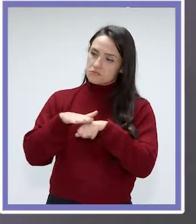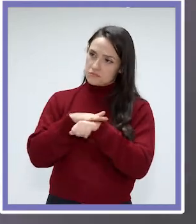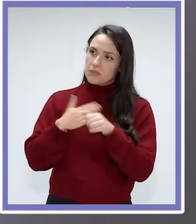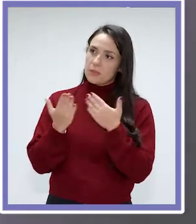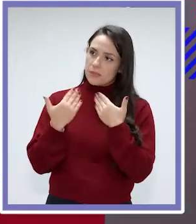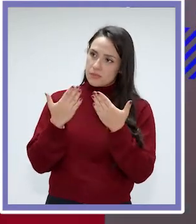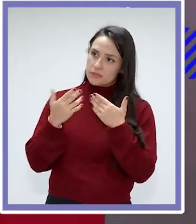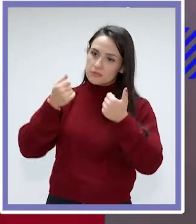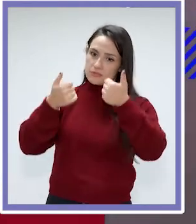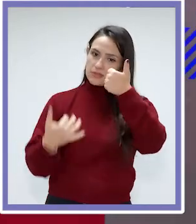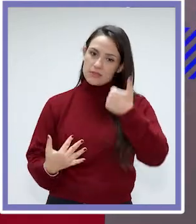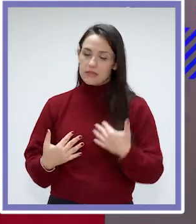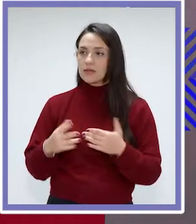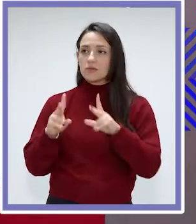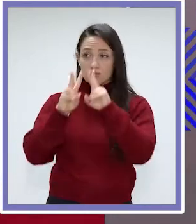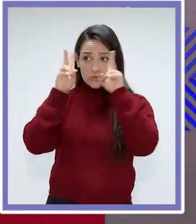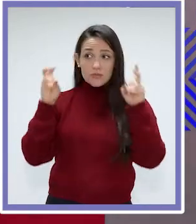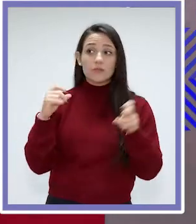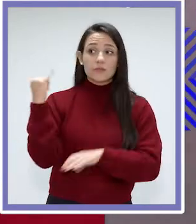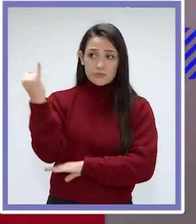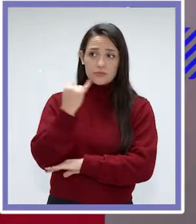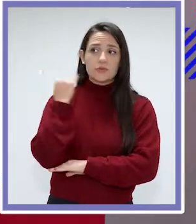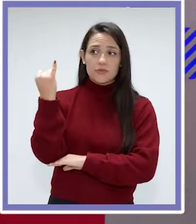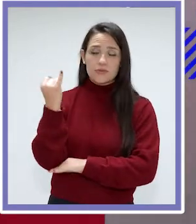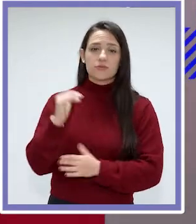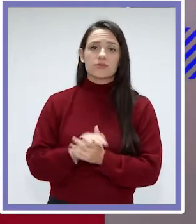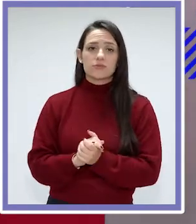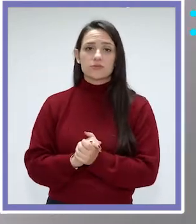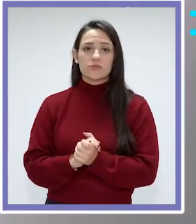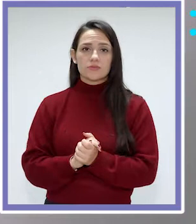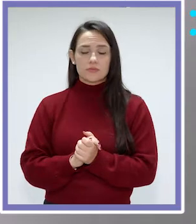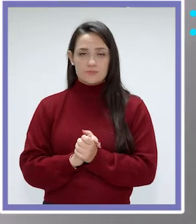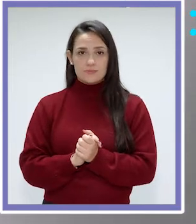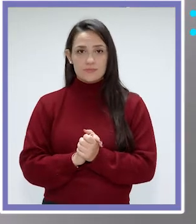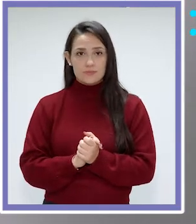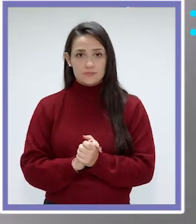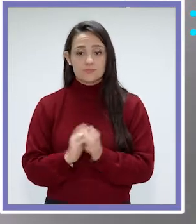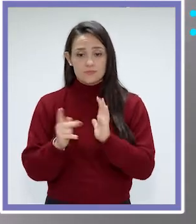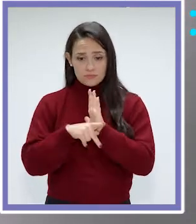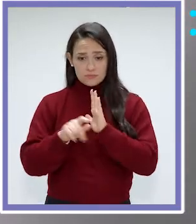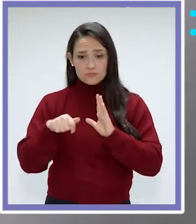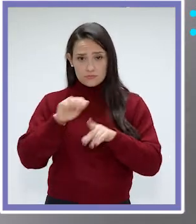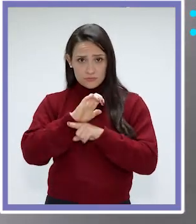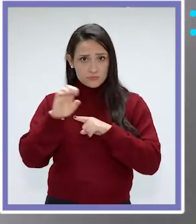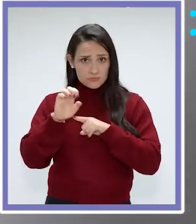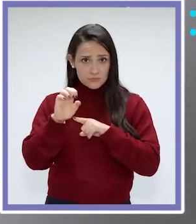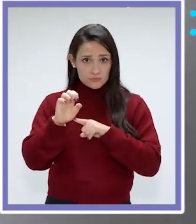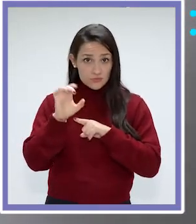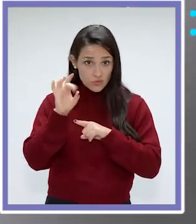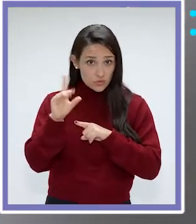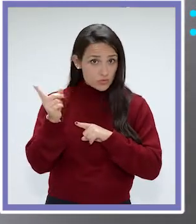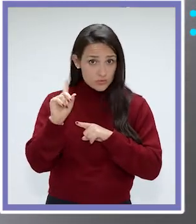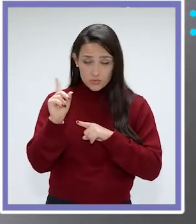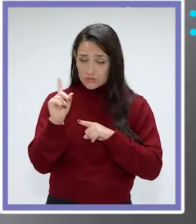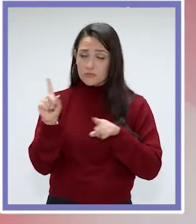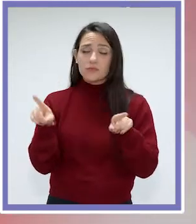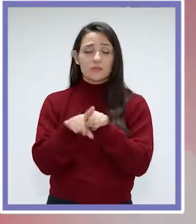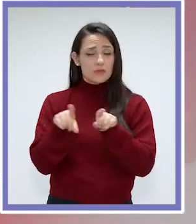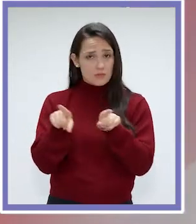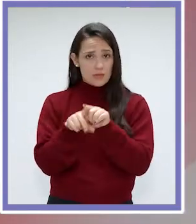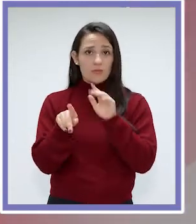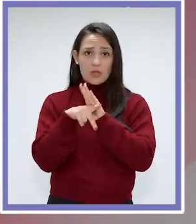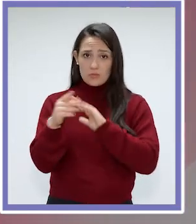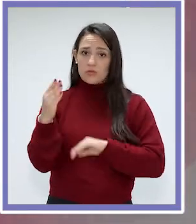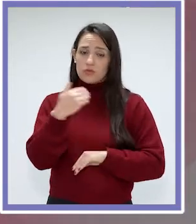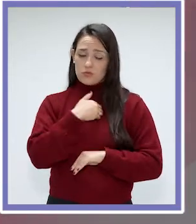de uma conversa com essa, falando de um tema tão importante que é não só para o nosso estado, mas que é um grande